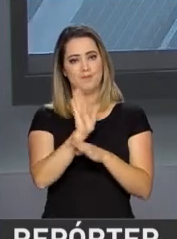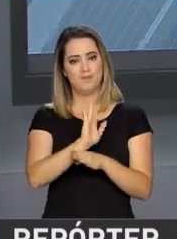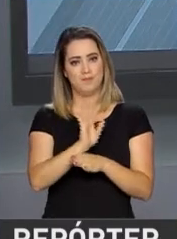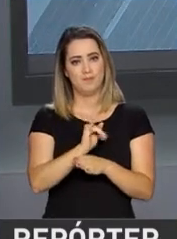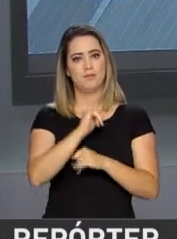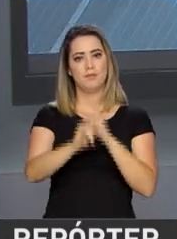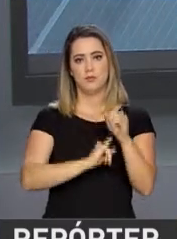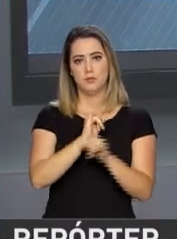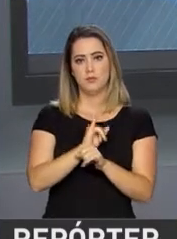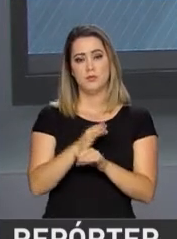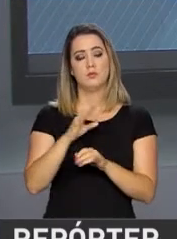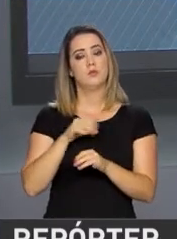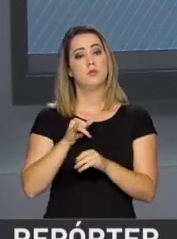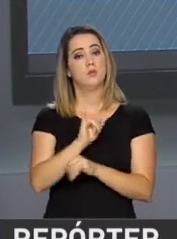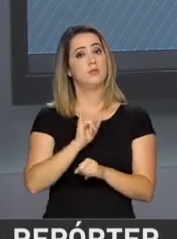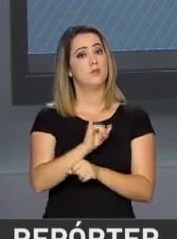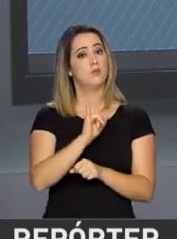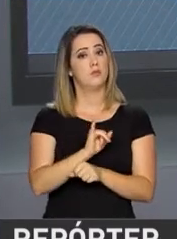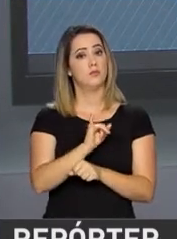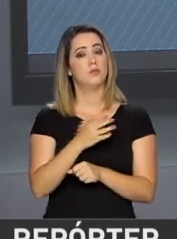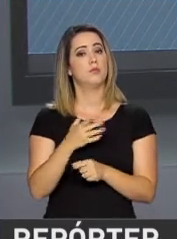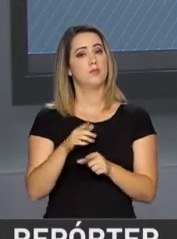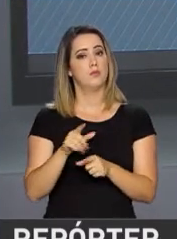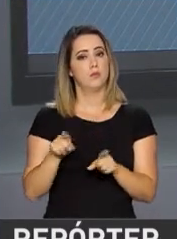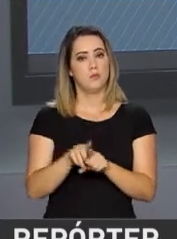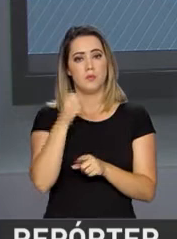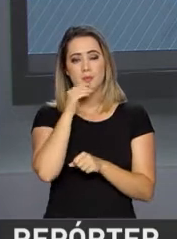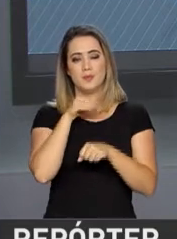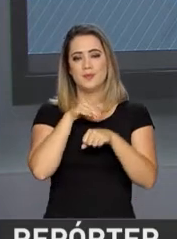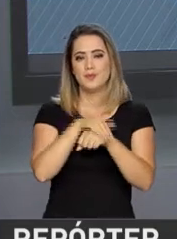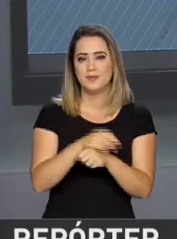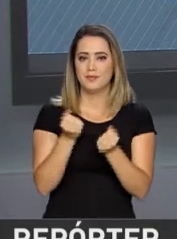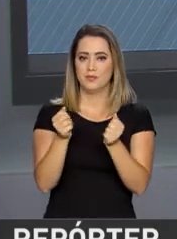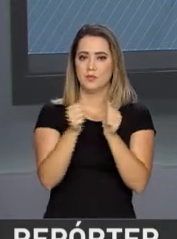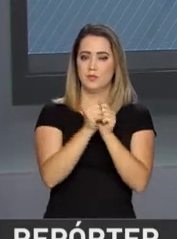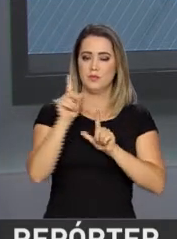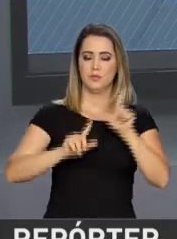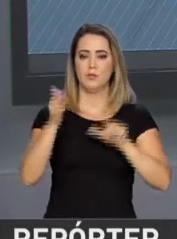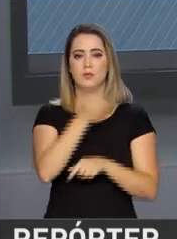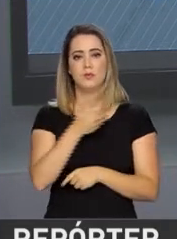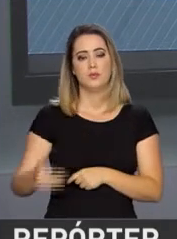programação pela internet, no site da NBR ou em nosso canal no YouTube. Uma boa noite para você e continue com a